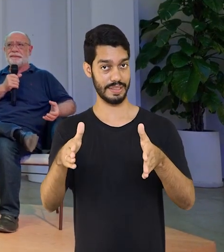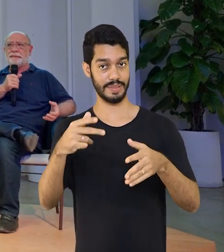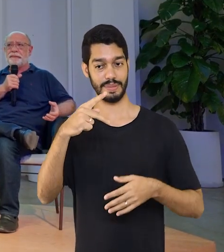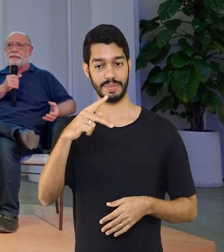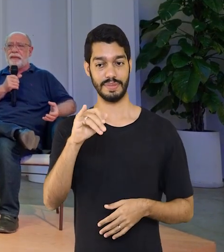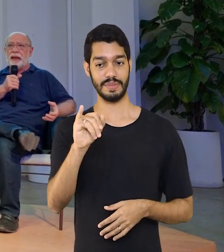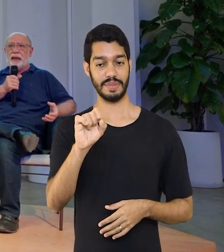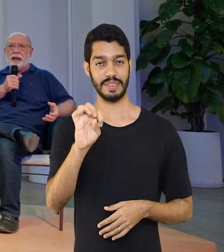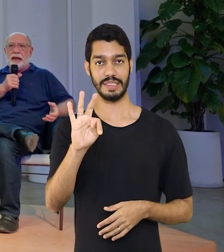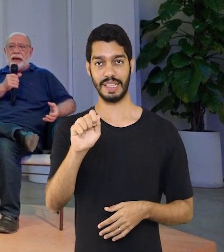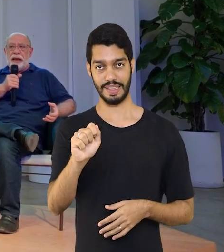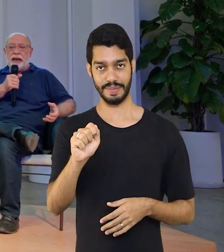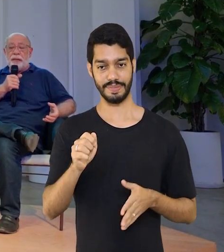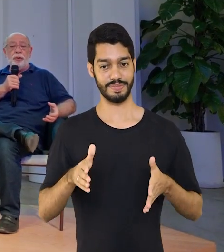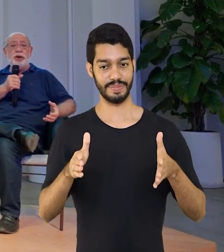seguinte: